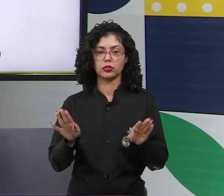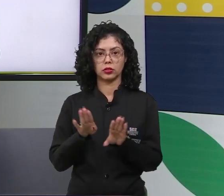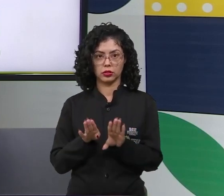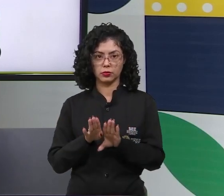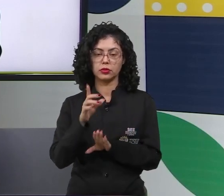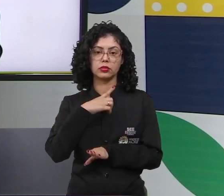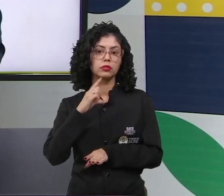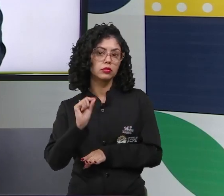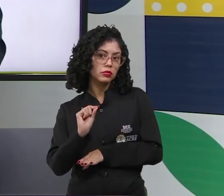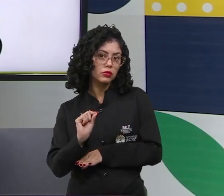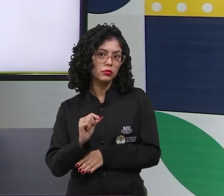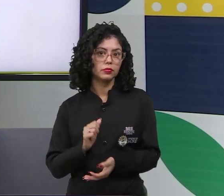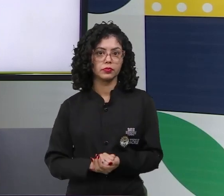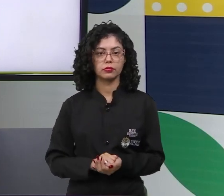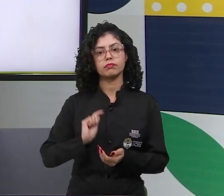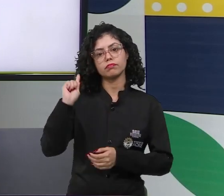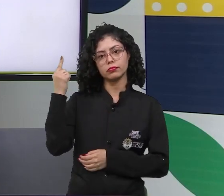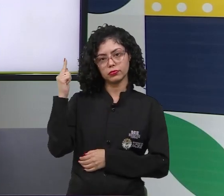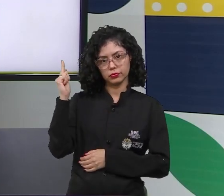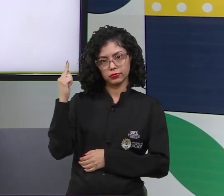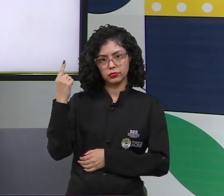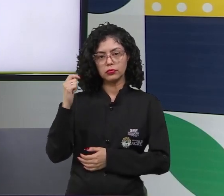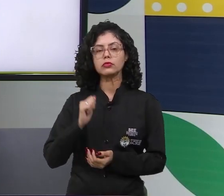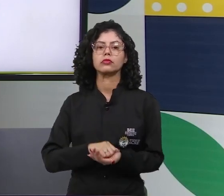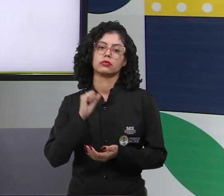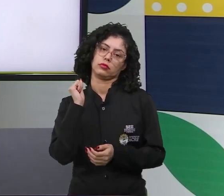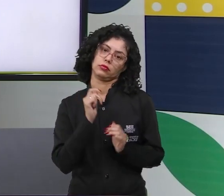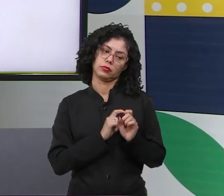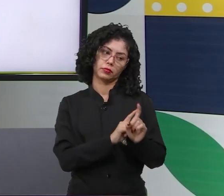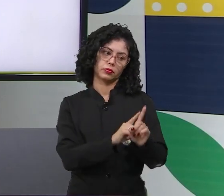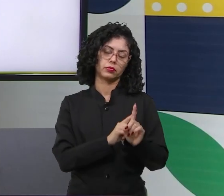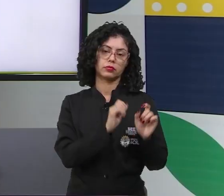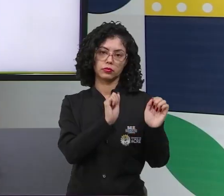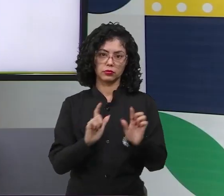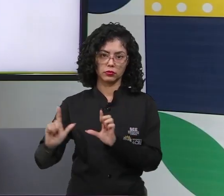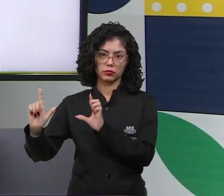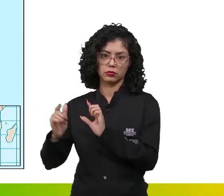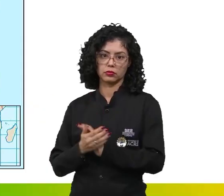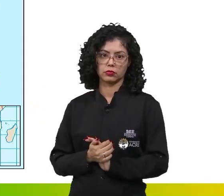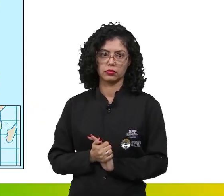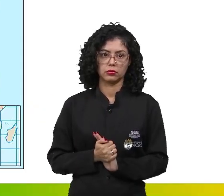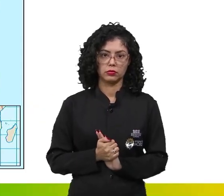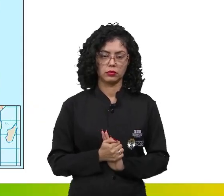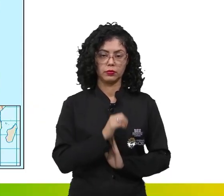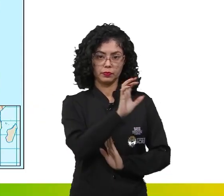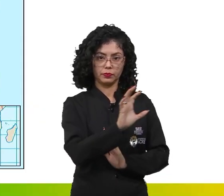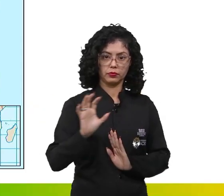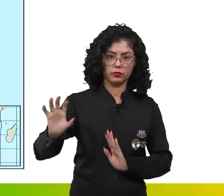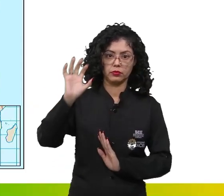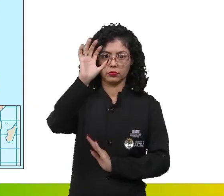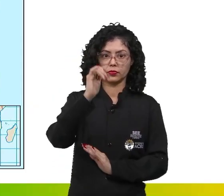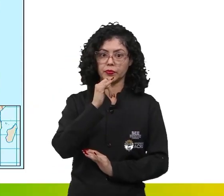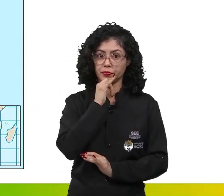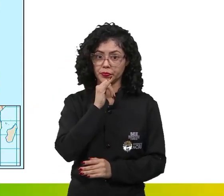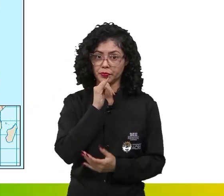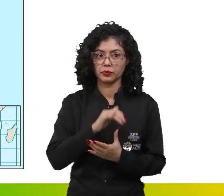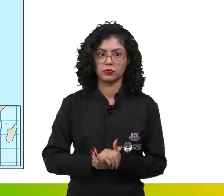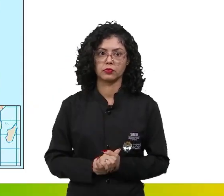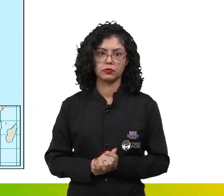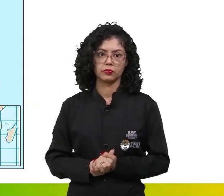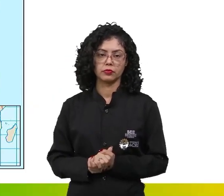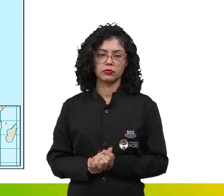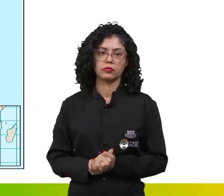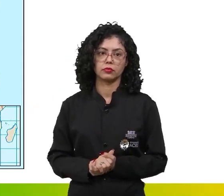também se deu no meio geográfico. Acompanhe aqui esse mapa. Aqui nós temos exemplo dos